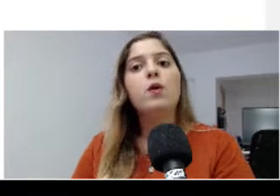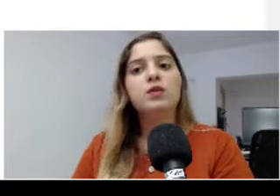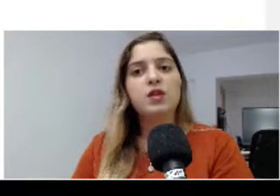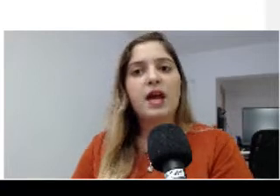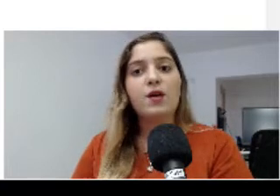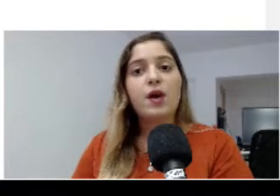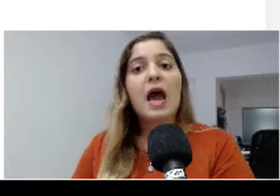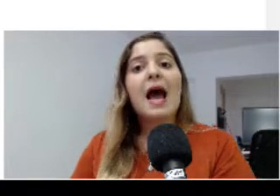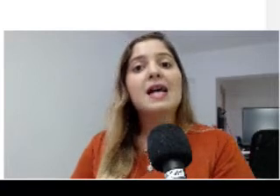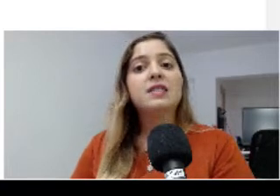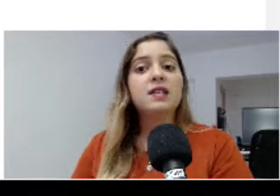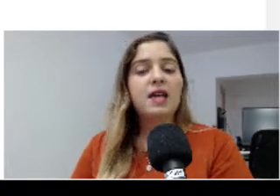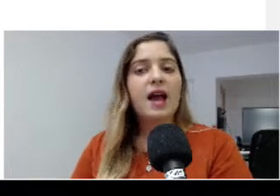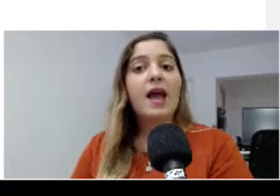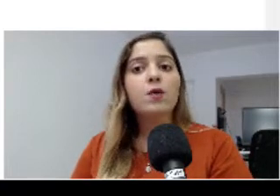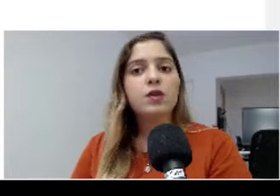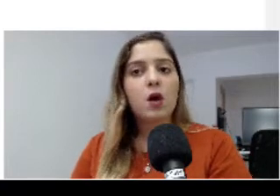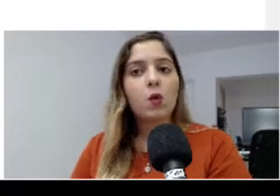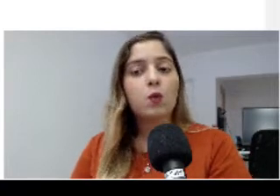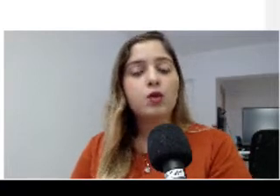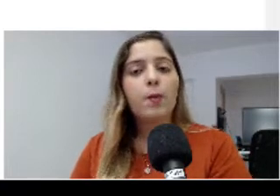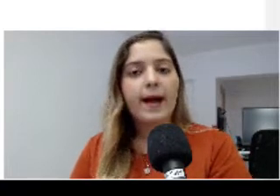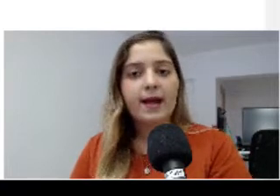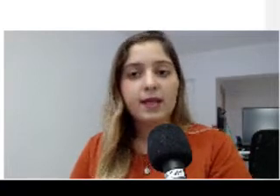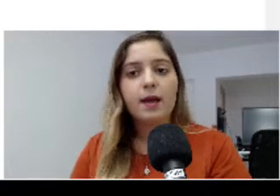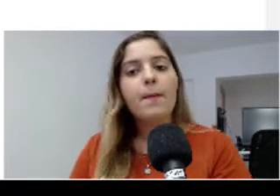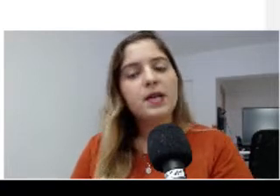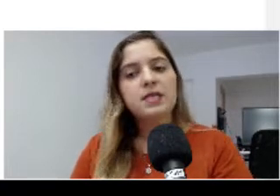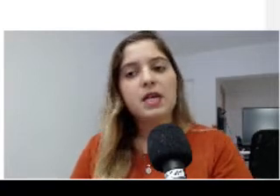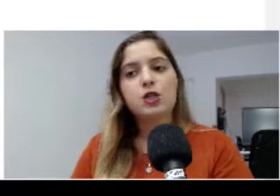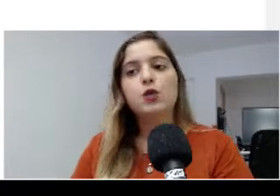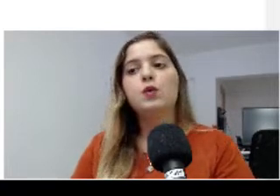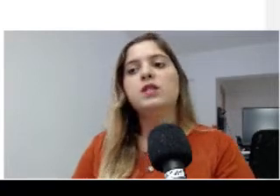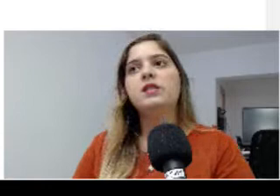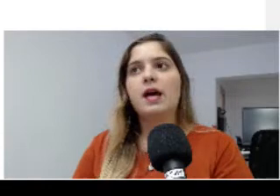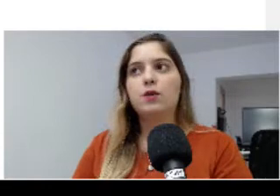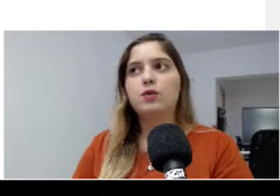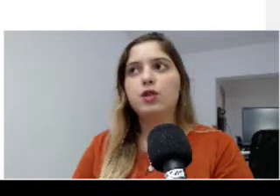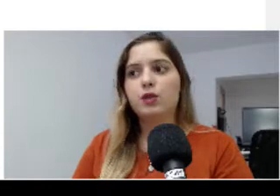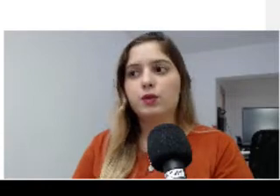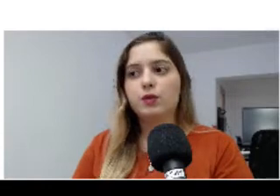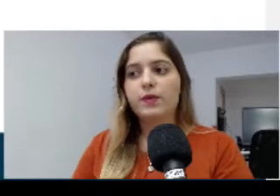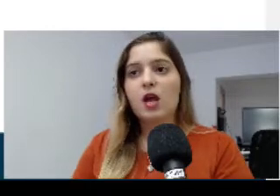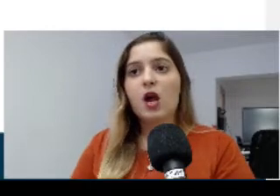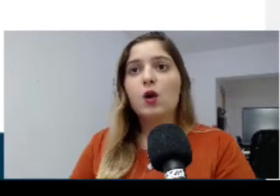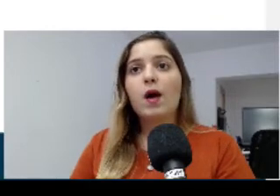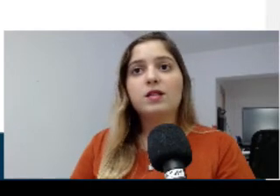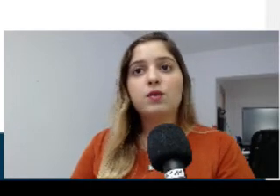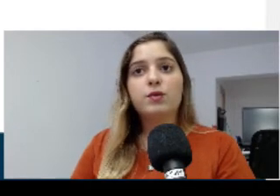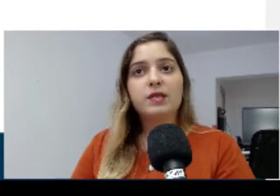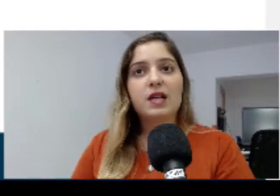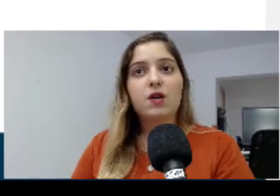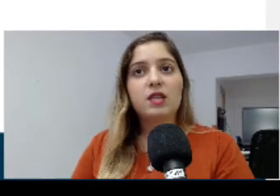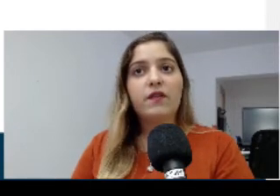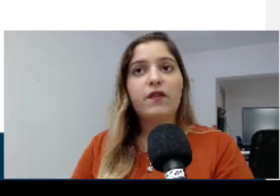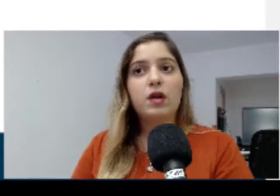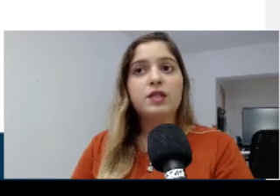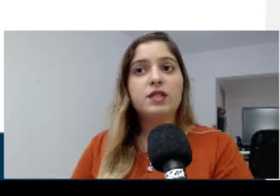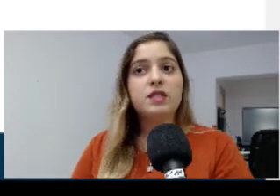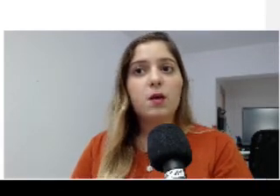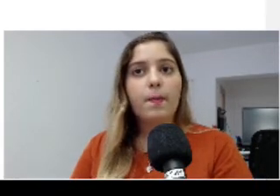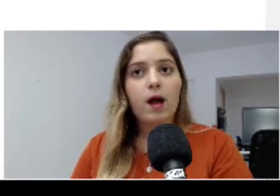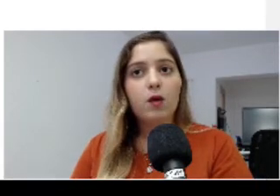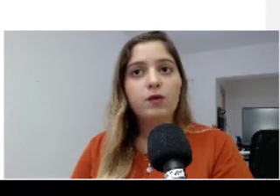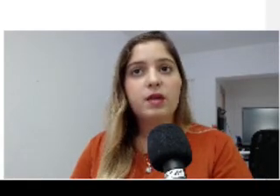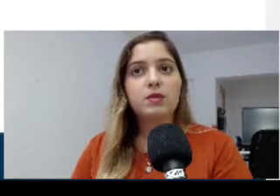Jair Bolsonaro a aceitar reunião com Joe Biden, presidente dos Estados Unidos. Com as últimas agora da Folha